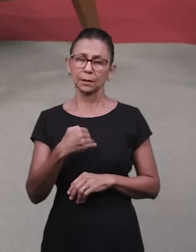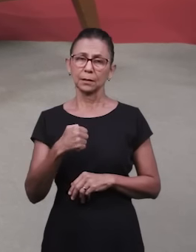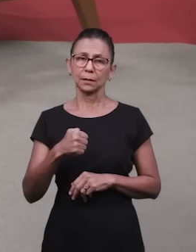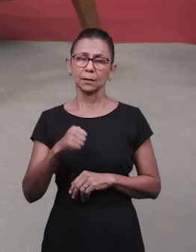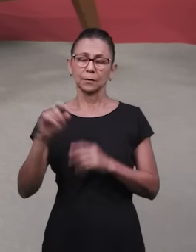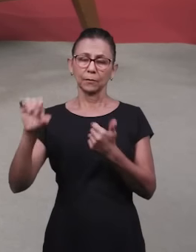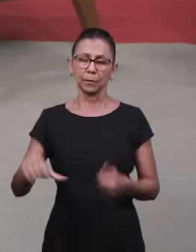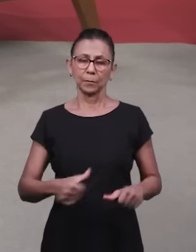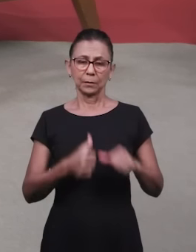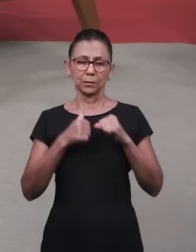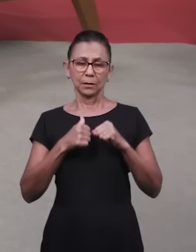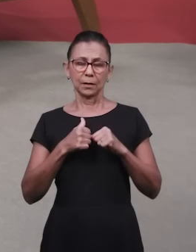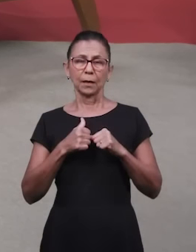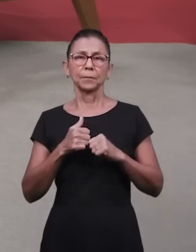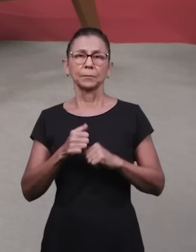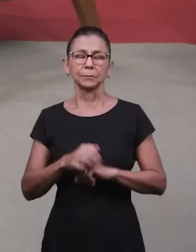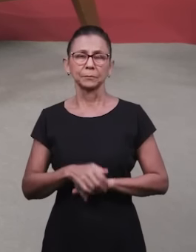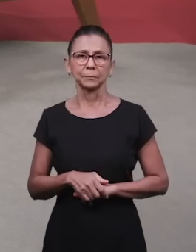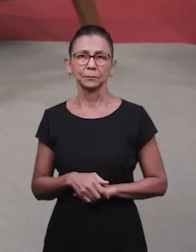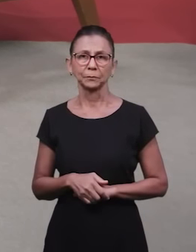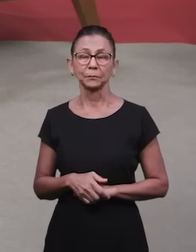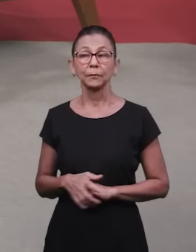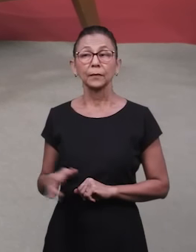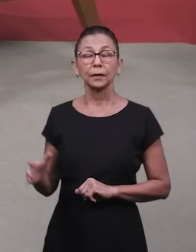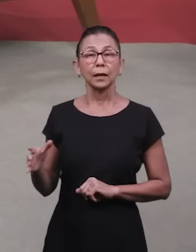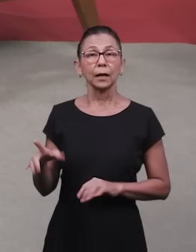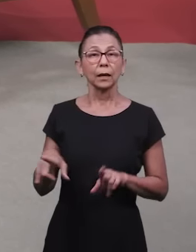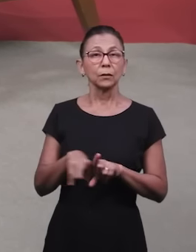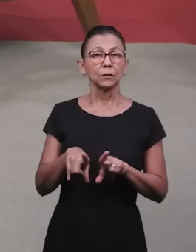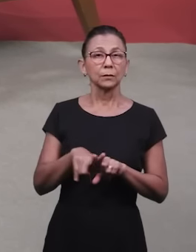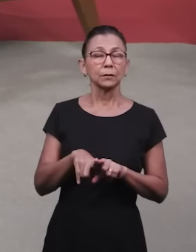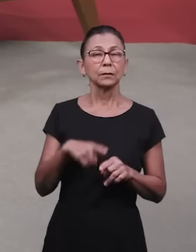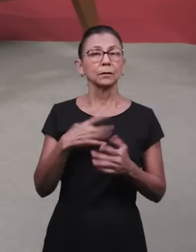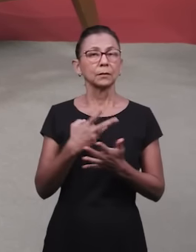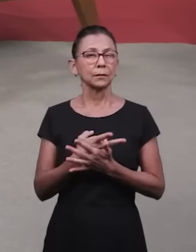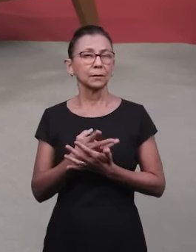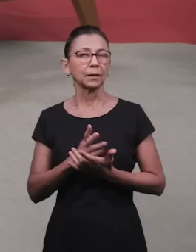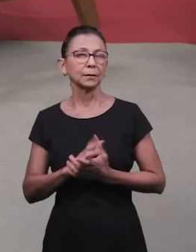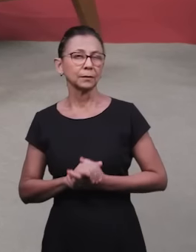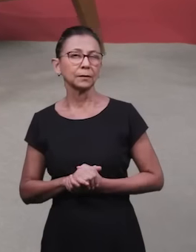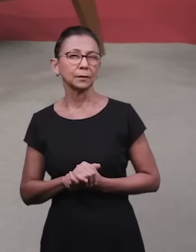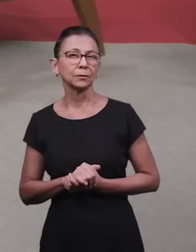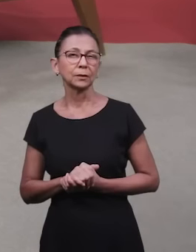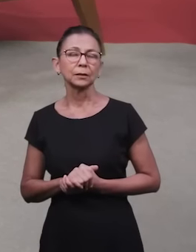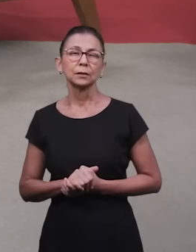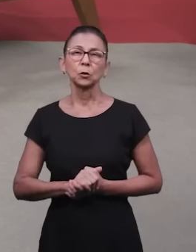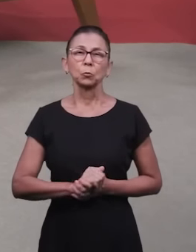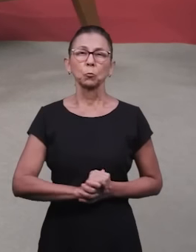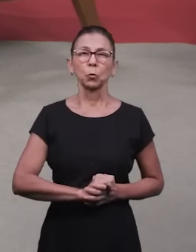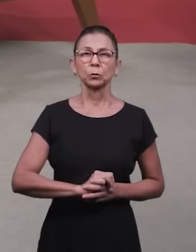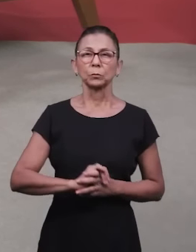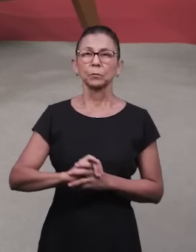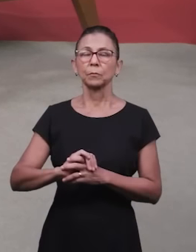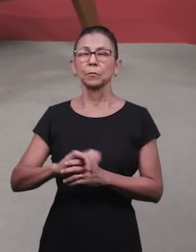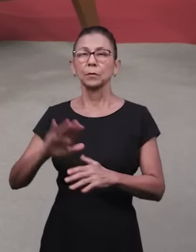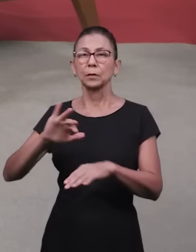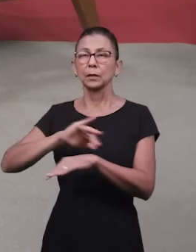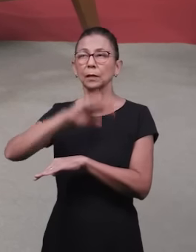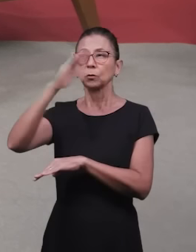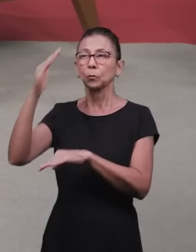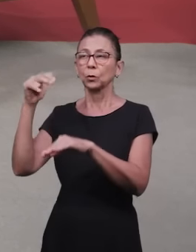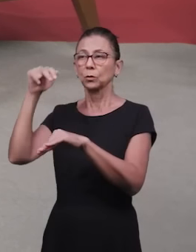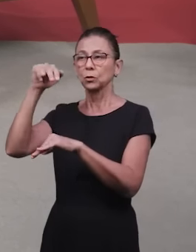a ousadia de tentar o Filho de Deus. Como é que pode? Ele é Deus. Ele é perfeito. Como